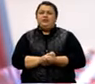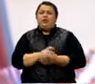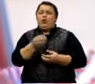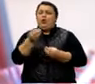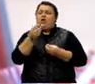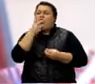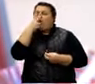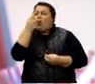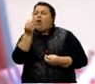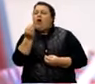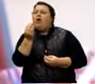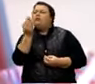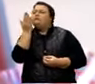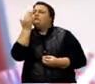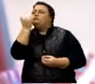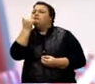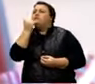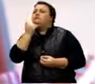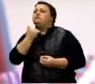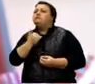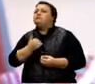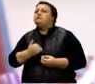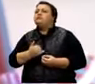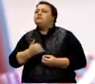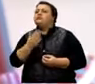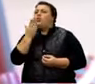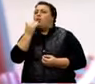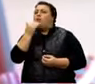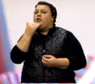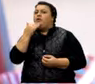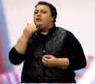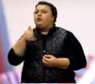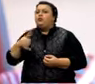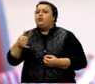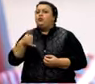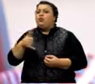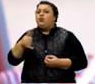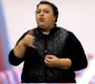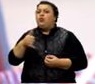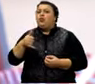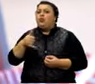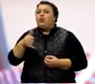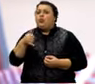ingerindo gordura, lipídios, gorduras.